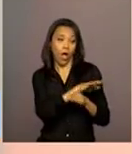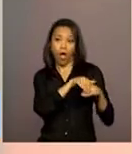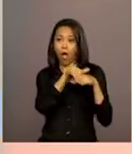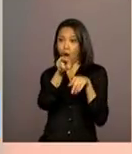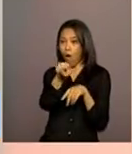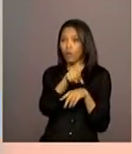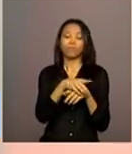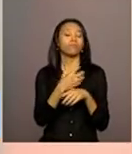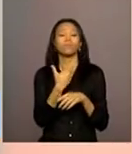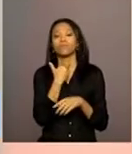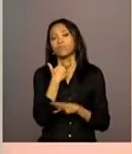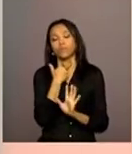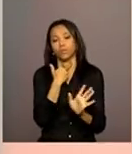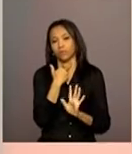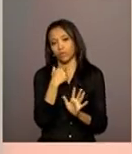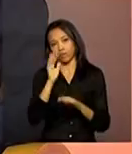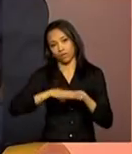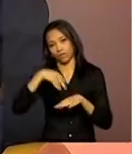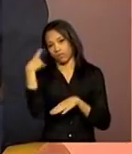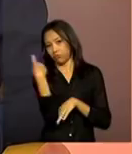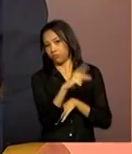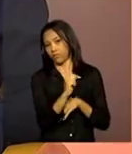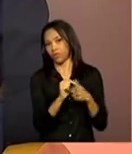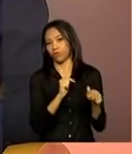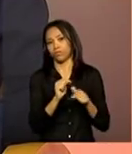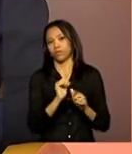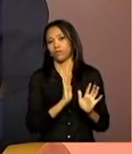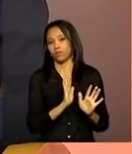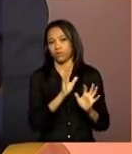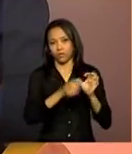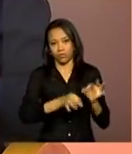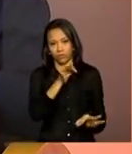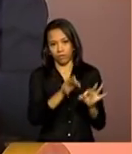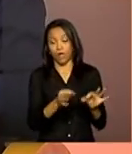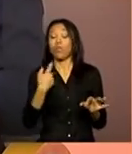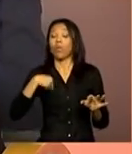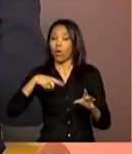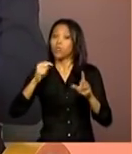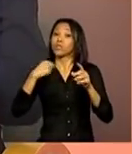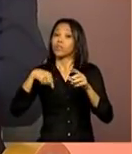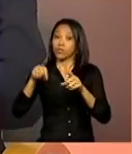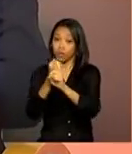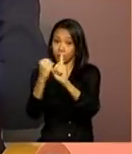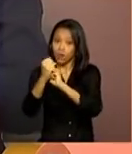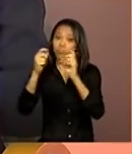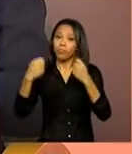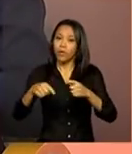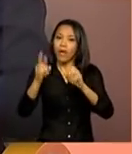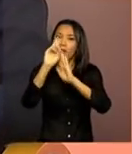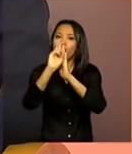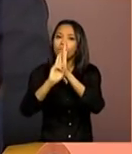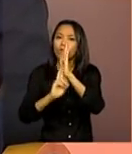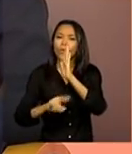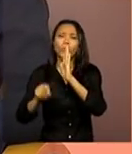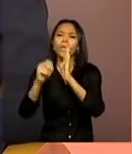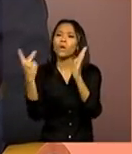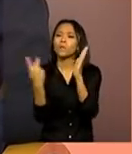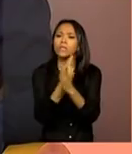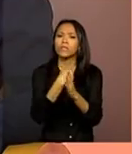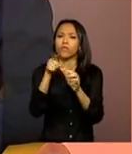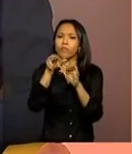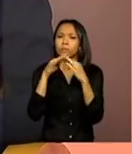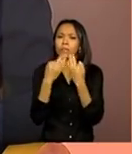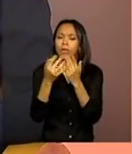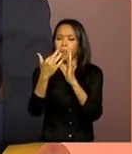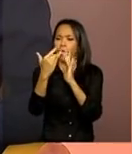proteção denunci Uhum Então o que vocês podem fazer é o relatório do trabalho assistencial que tá de assistência social que tá sendo